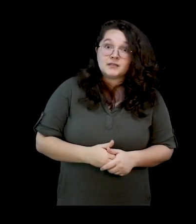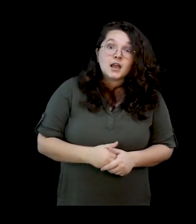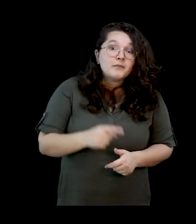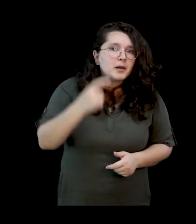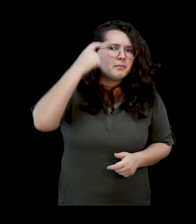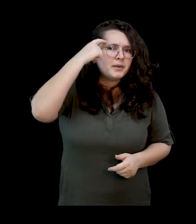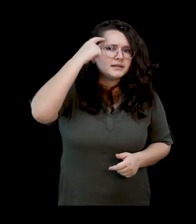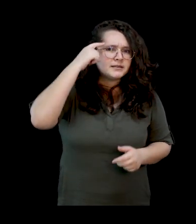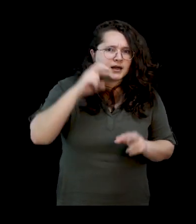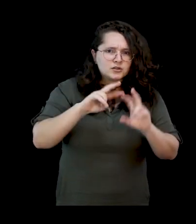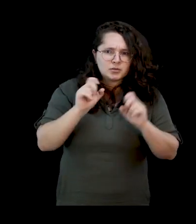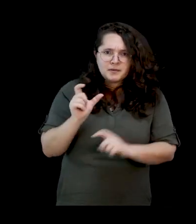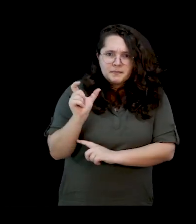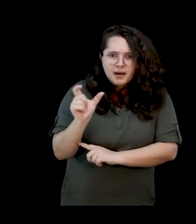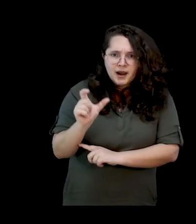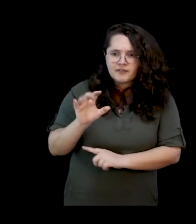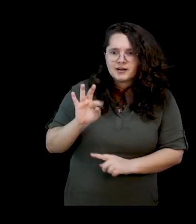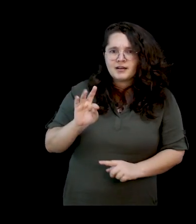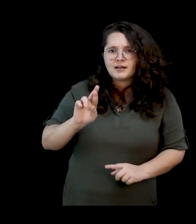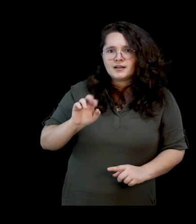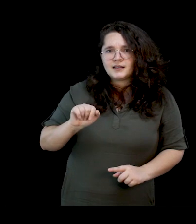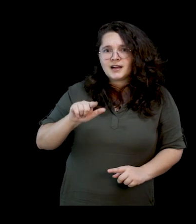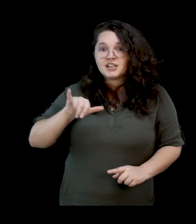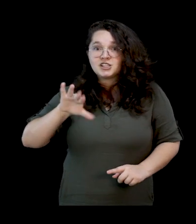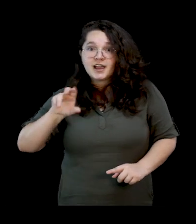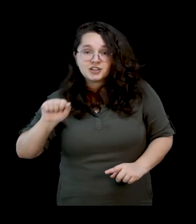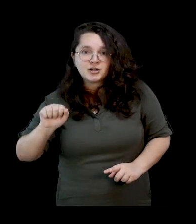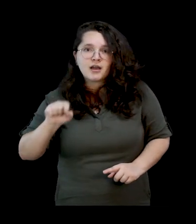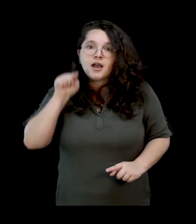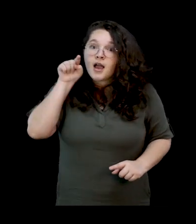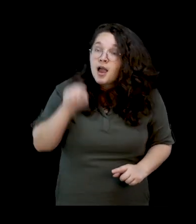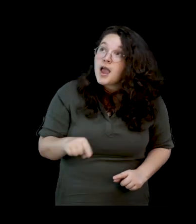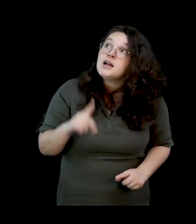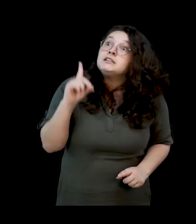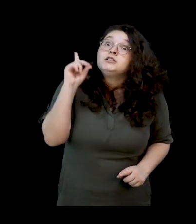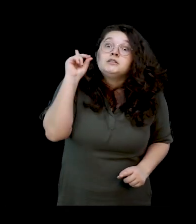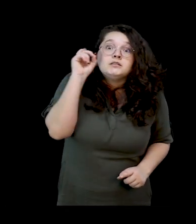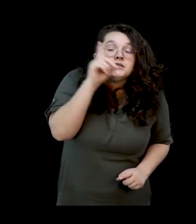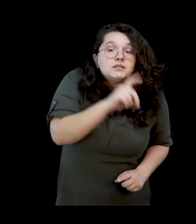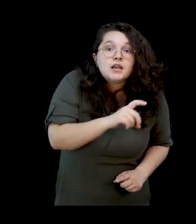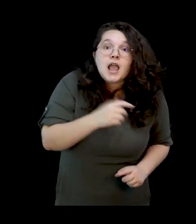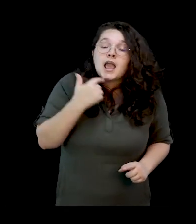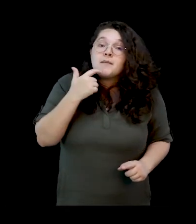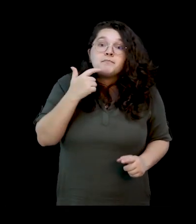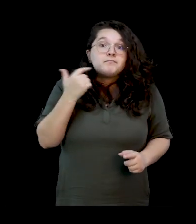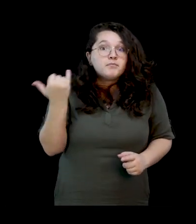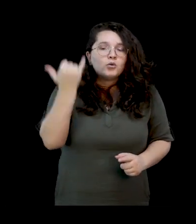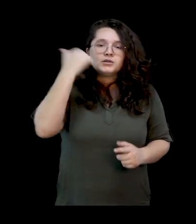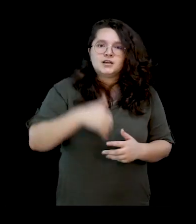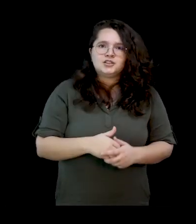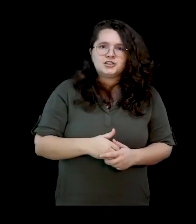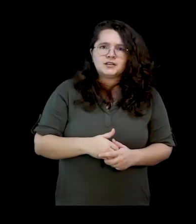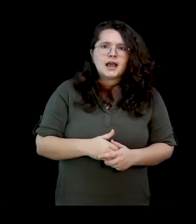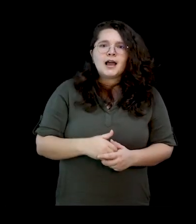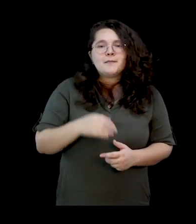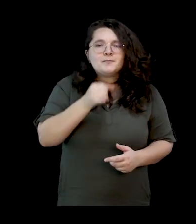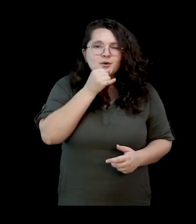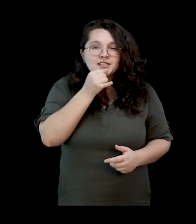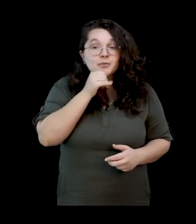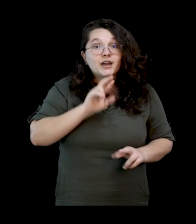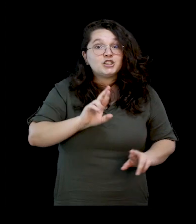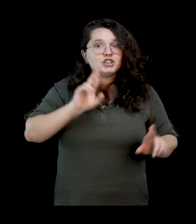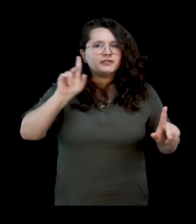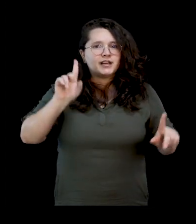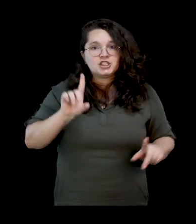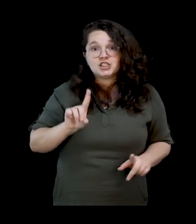Cultura. Tragédia é uma coisa muito séria, não é? Tragédia não é um drama. O drama da nossa vida. Na nossa vida nós temos momentos